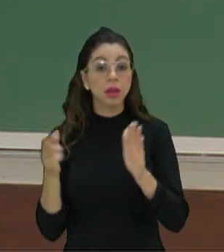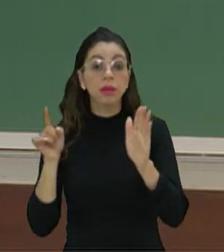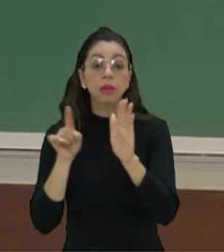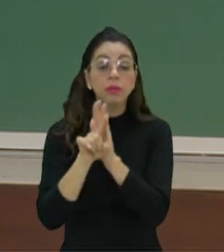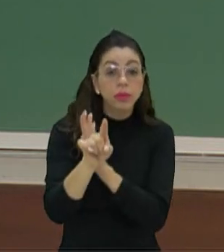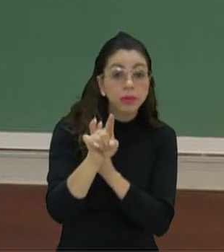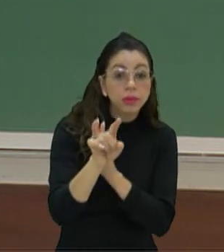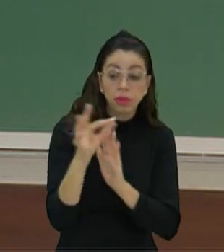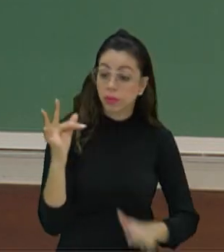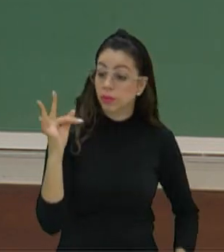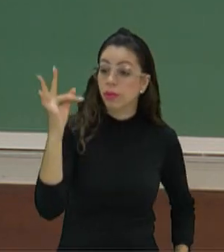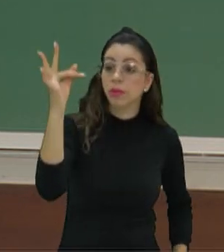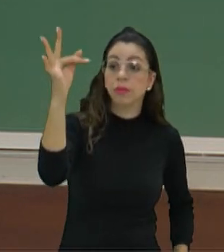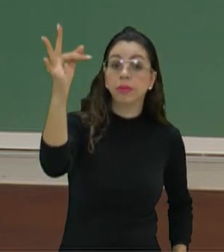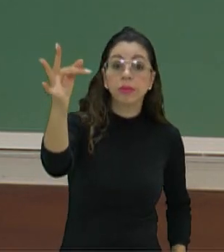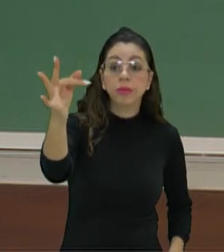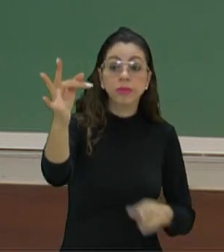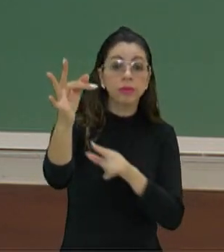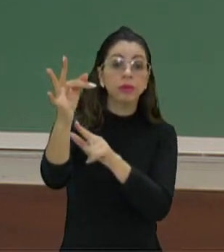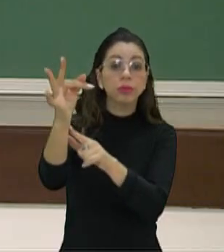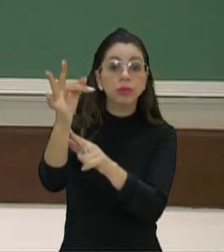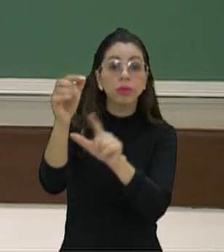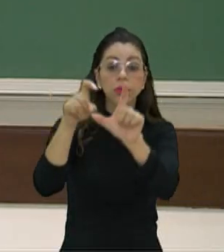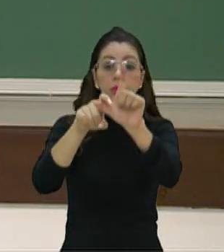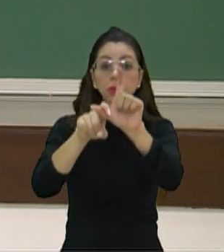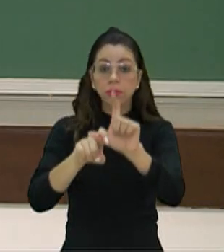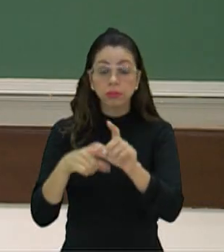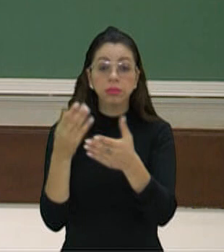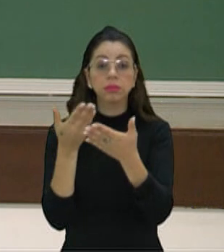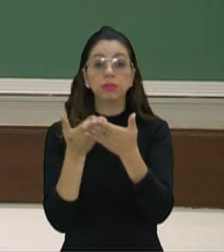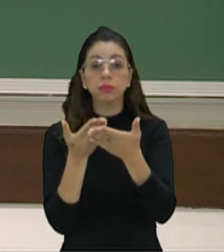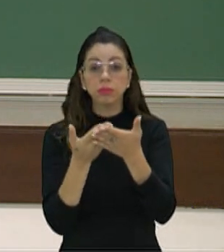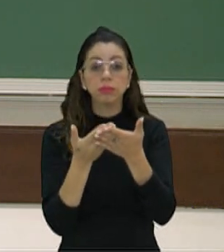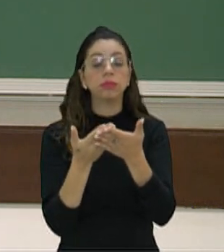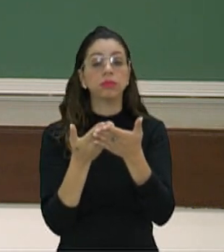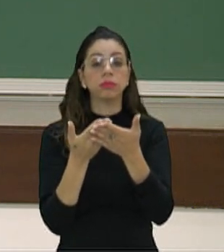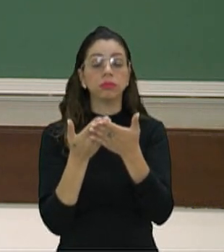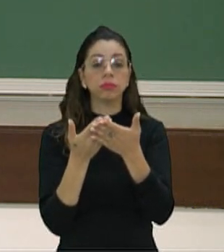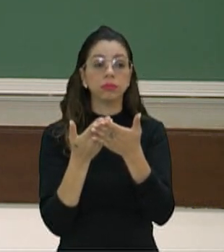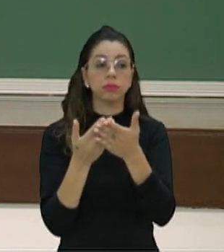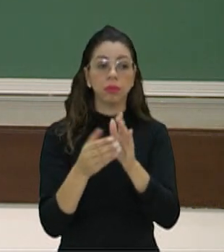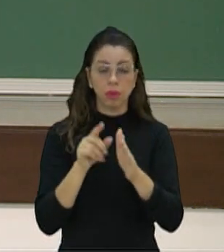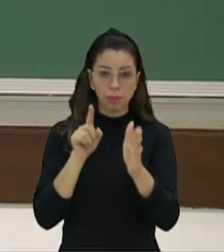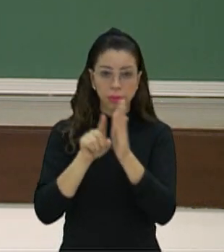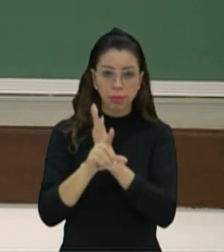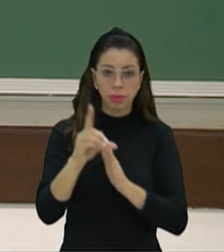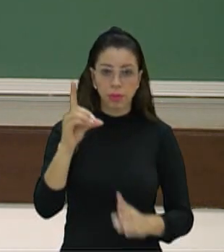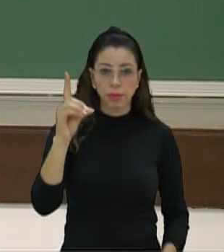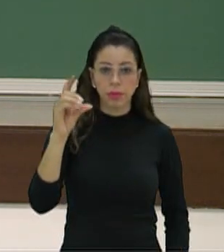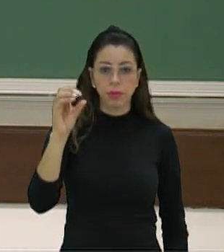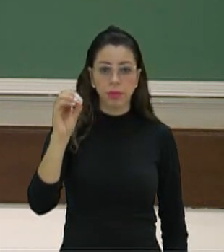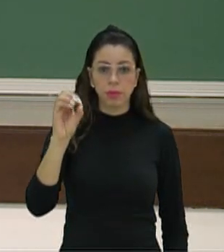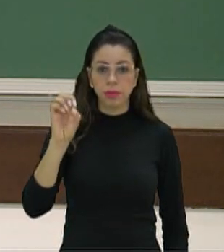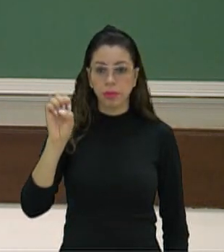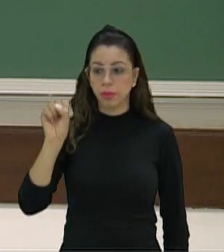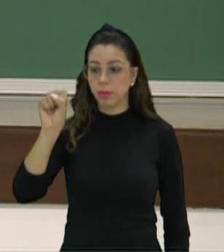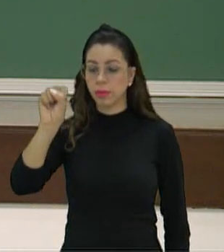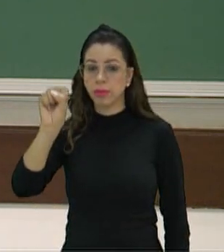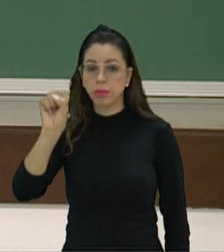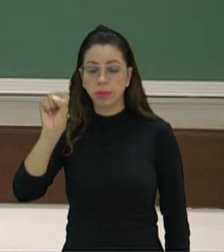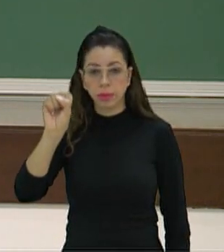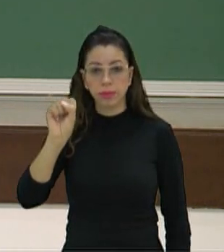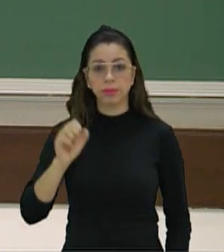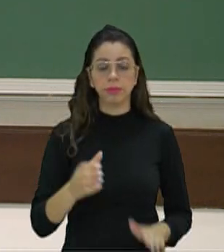se o teu futuro depende dos estudos. Repare que na número 4 a pergunta foi feita com does. É presente também, mas foi feita com